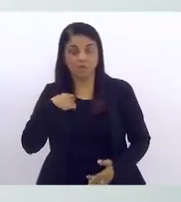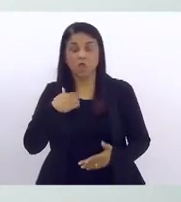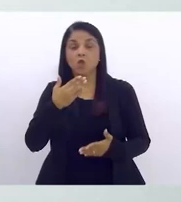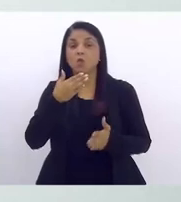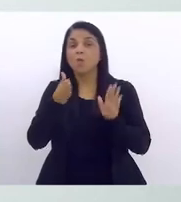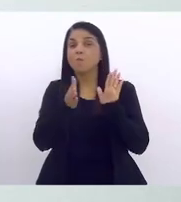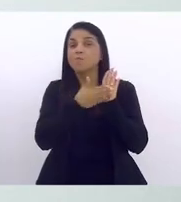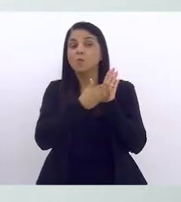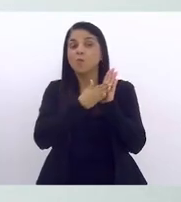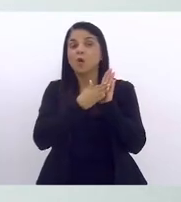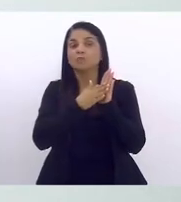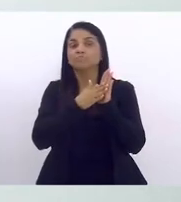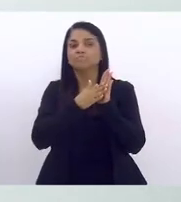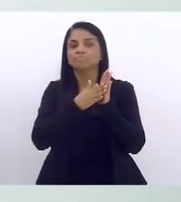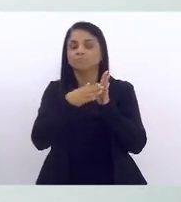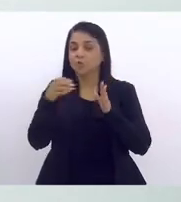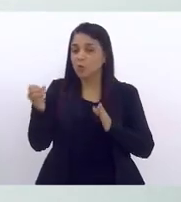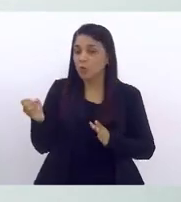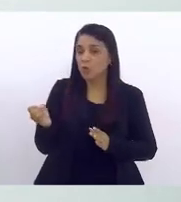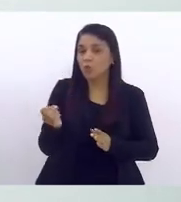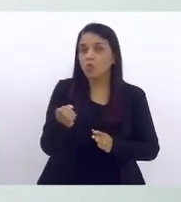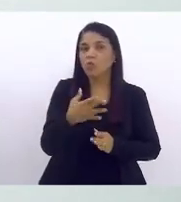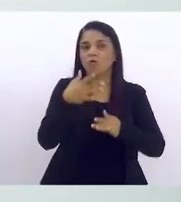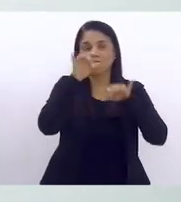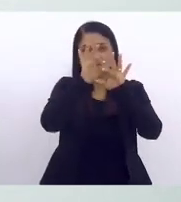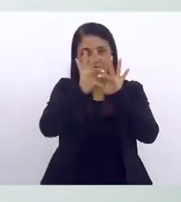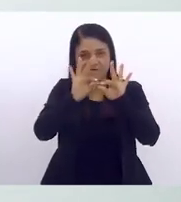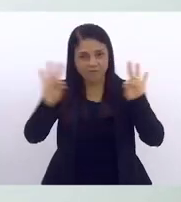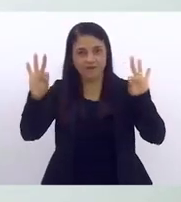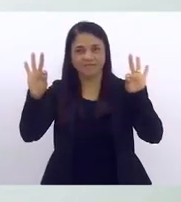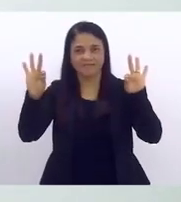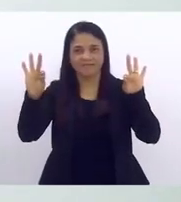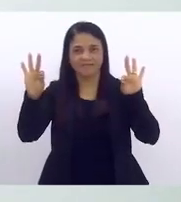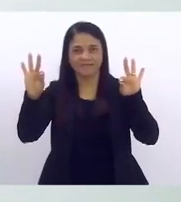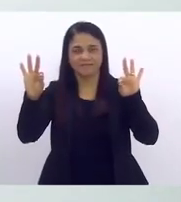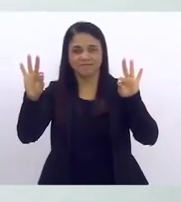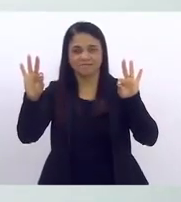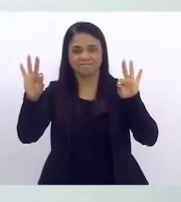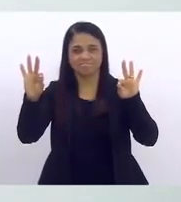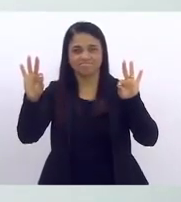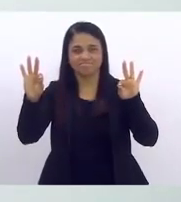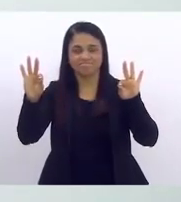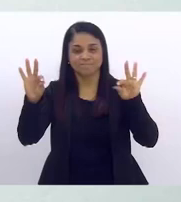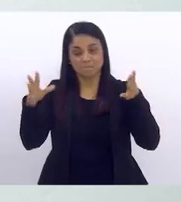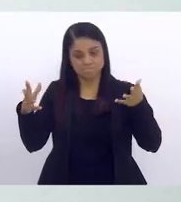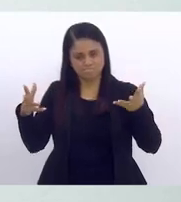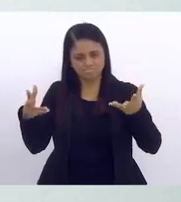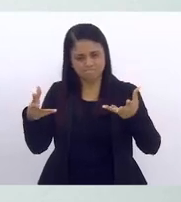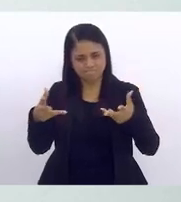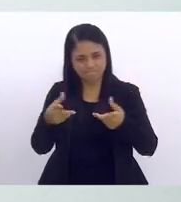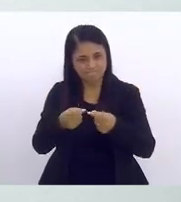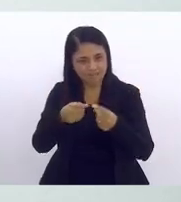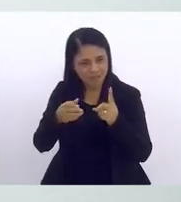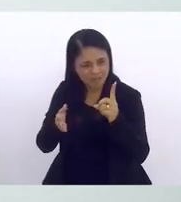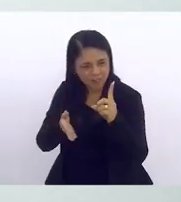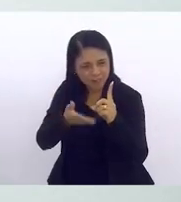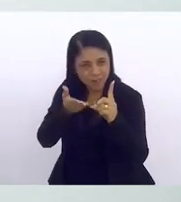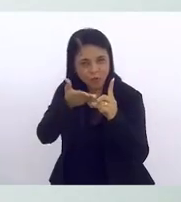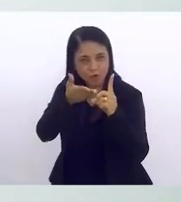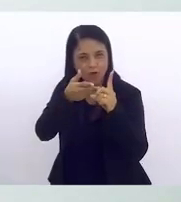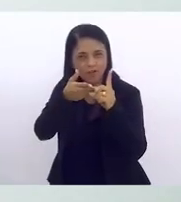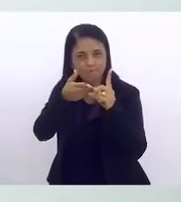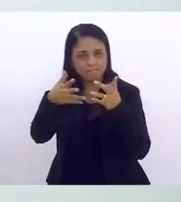Eu proponho um novo slogan. Um slogan do tipo: deleitem-se. Porque a doula é um